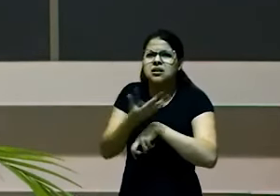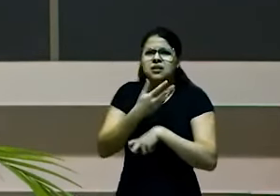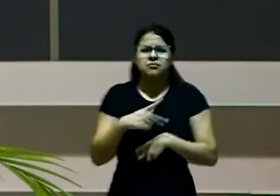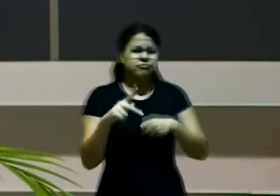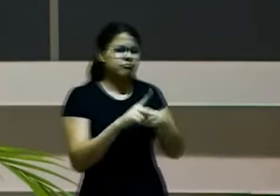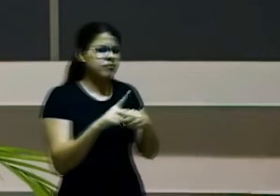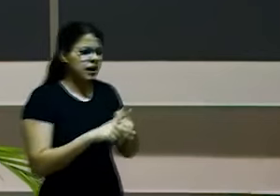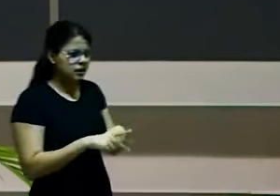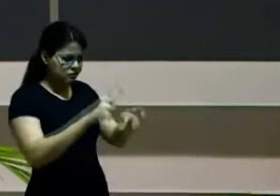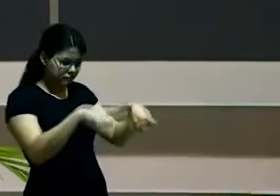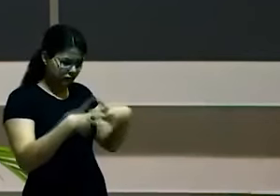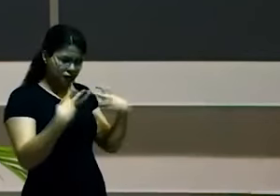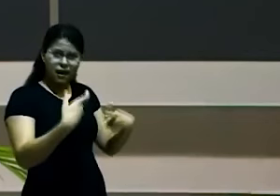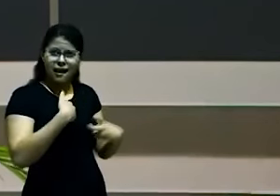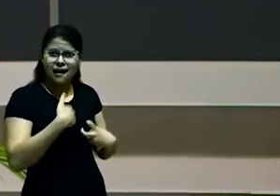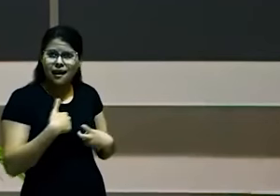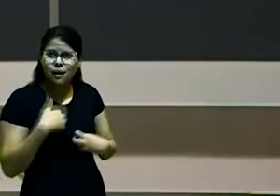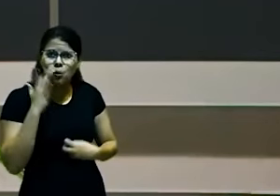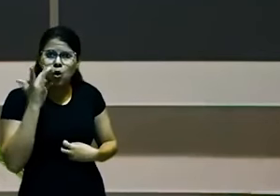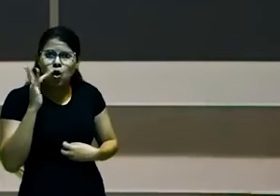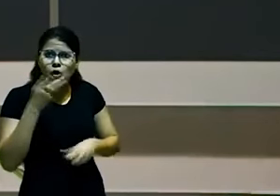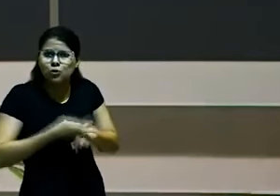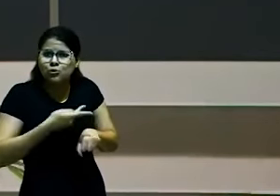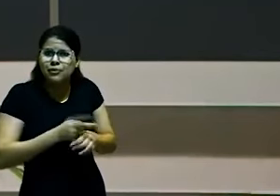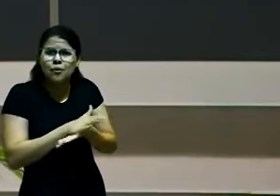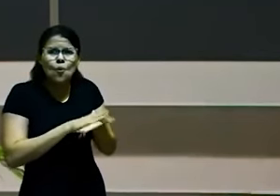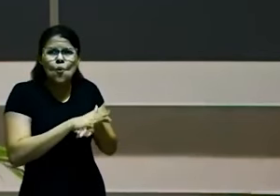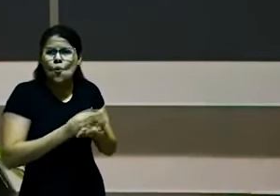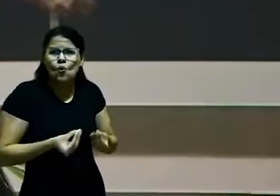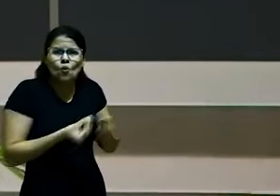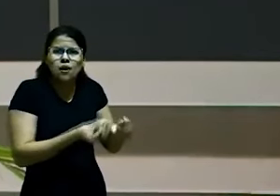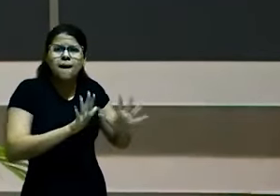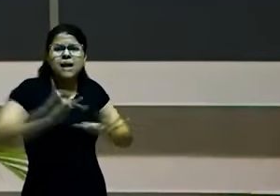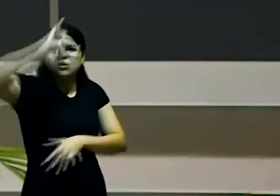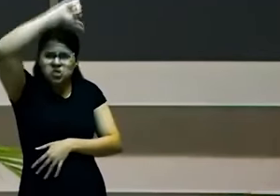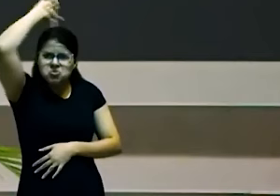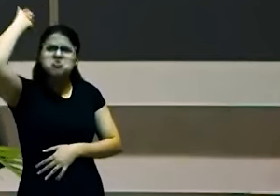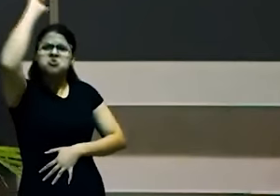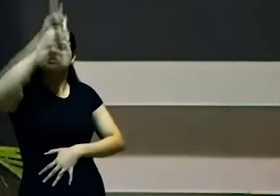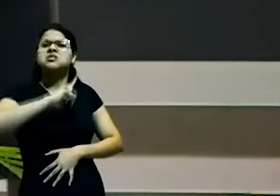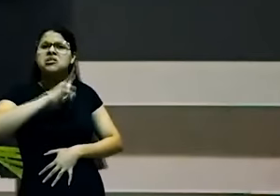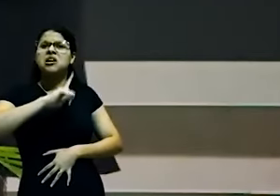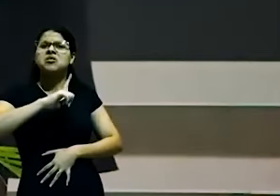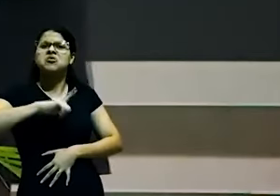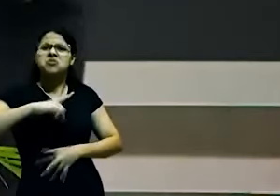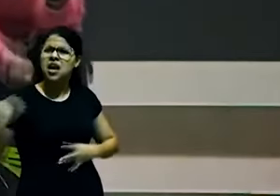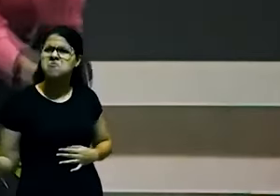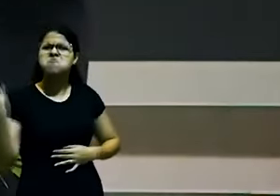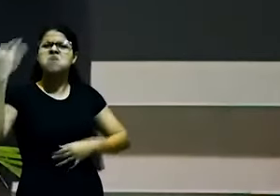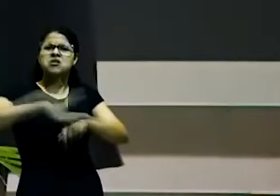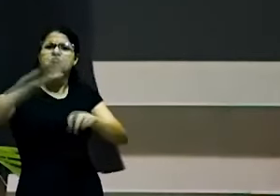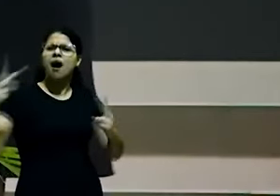nós eu não tenho ouro e eu não tenho prata mas agora eu tenho algo que vale muito mais